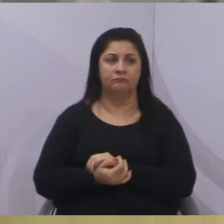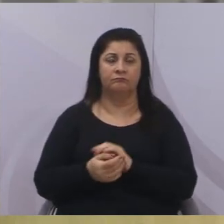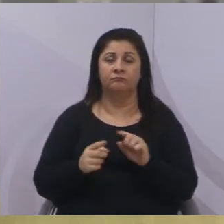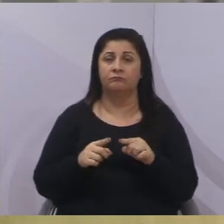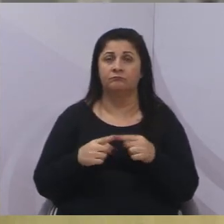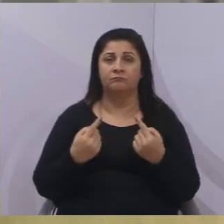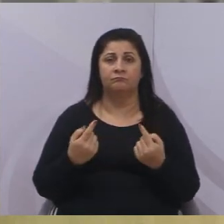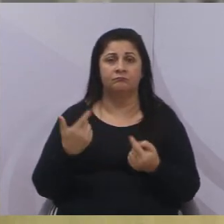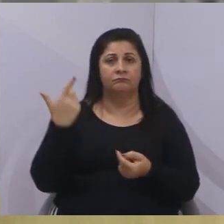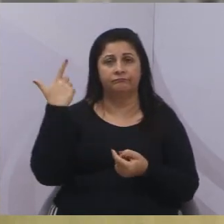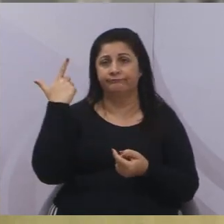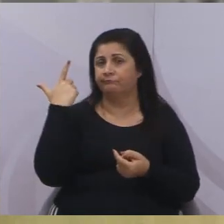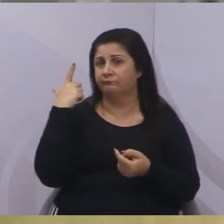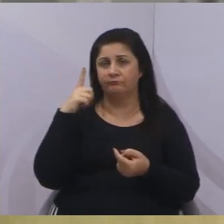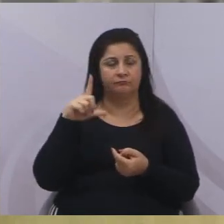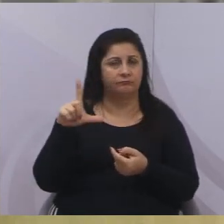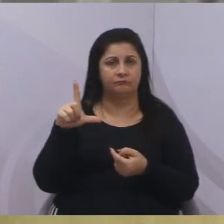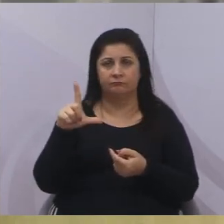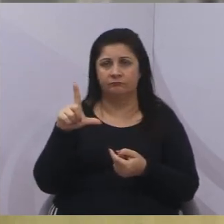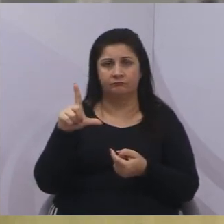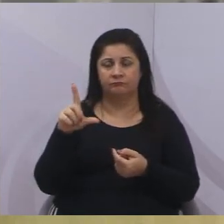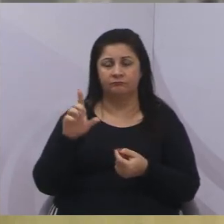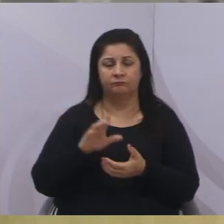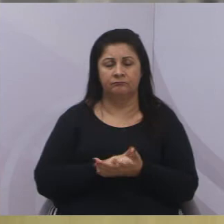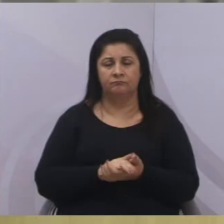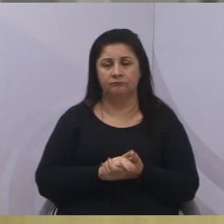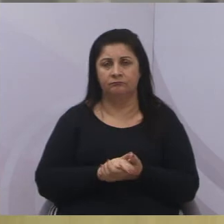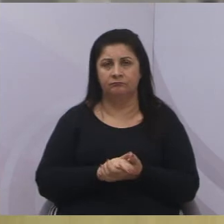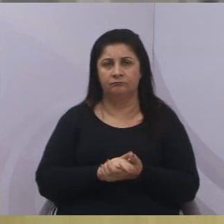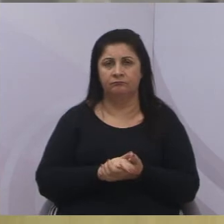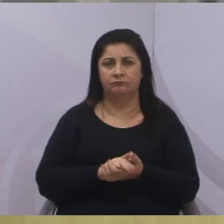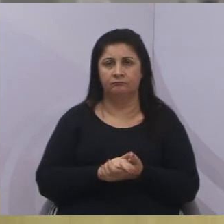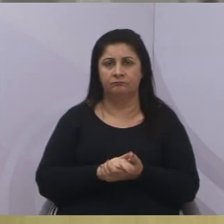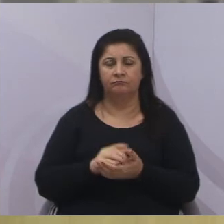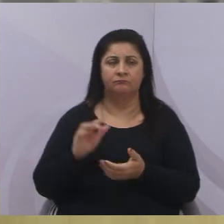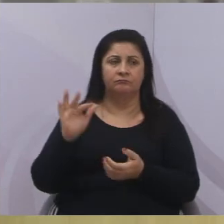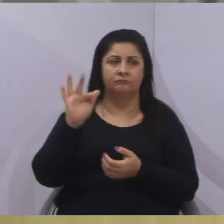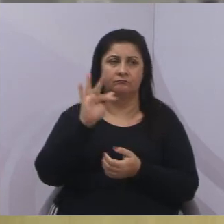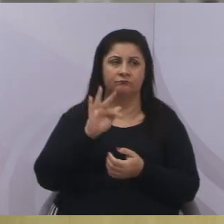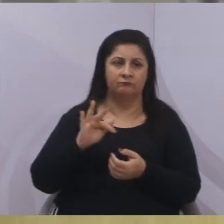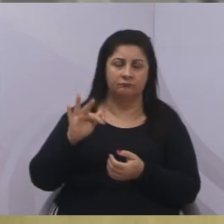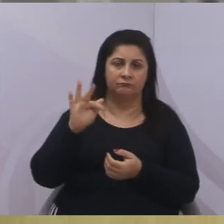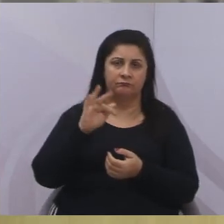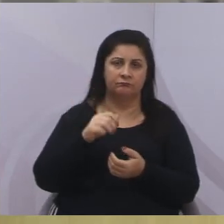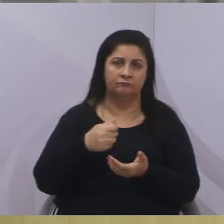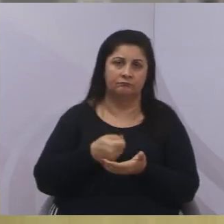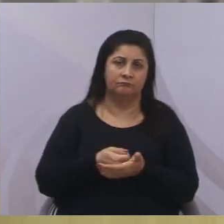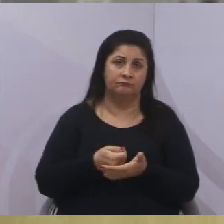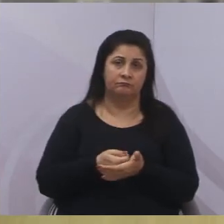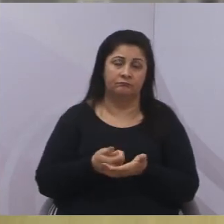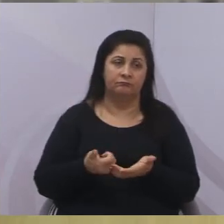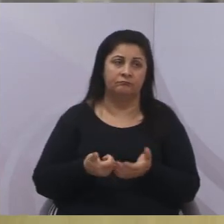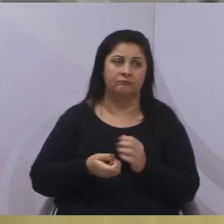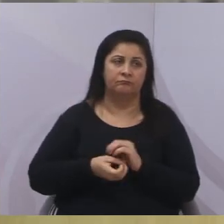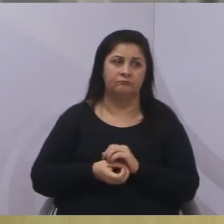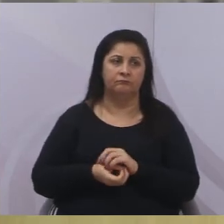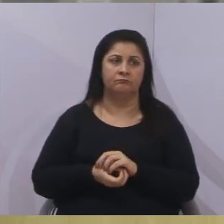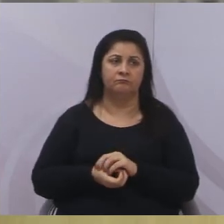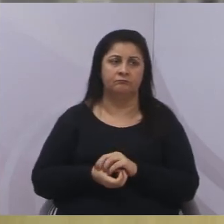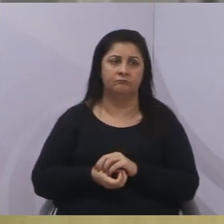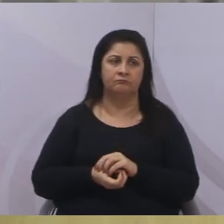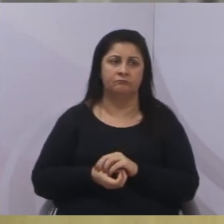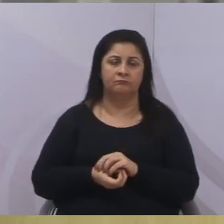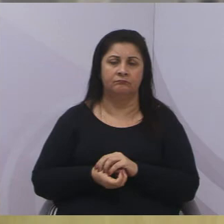não conseguiu a adesão desses profissionais, a Humanitas é que está custeando, né, esses profissionais que